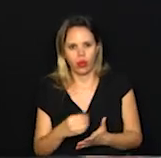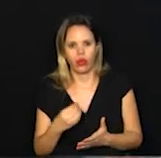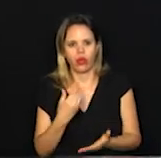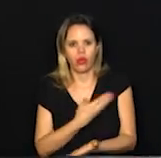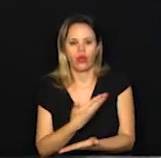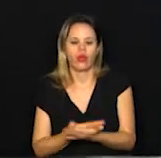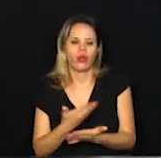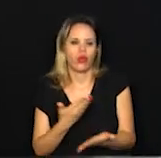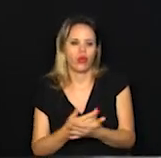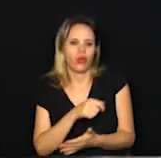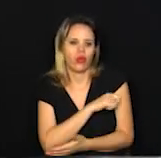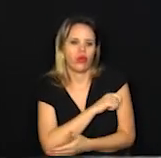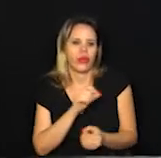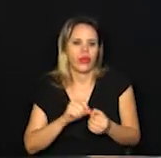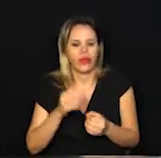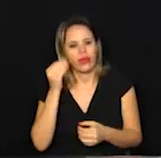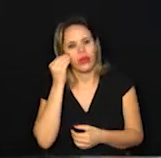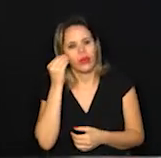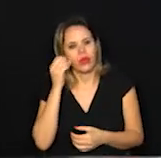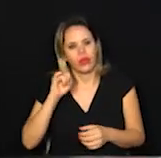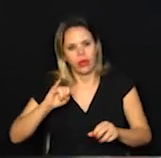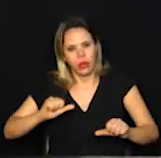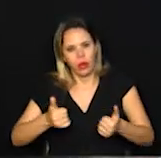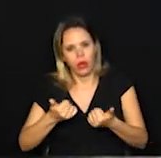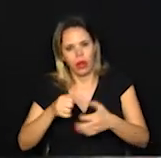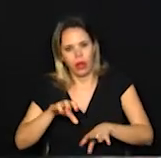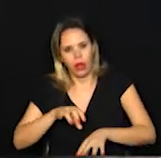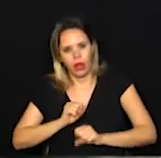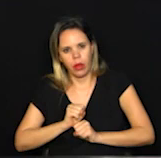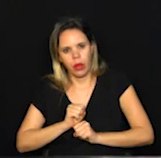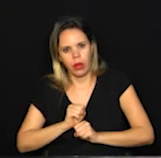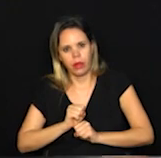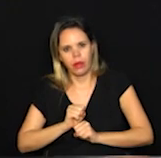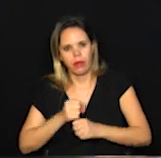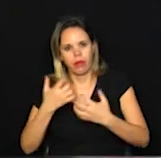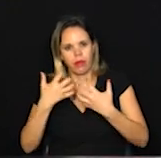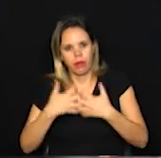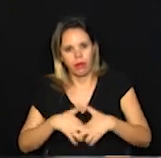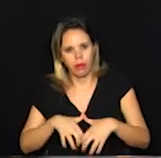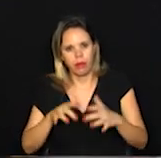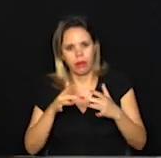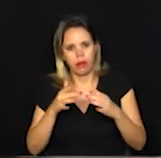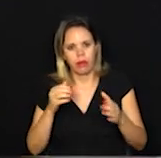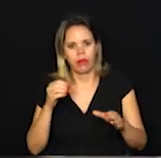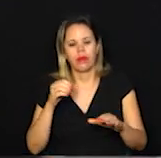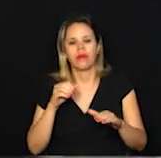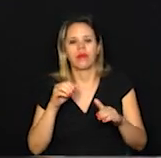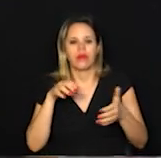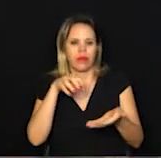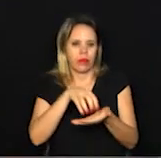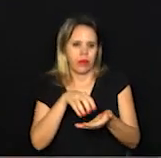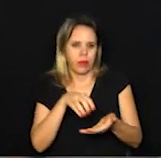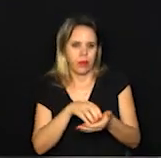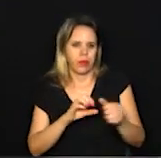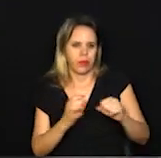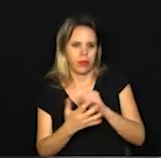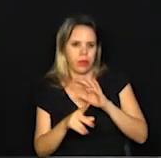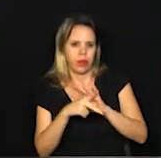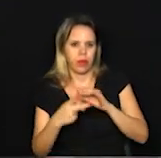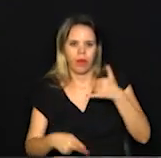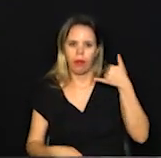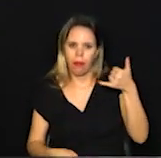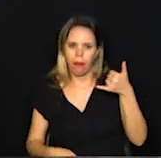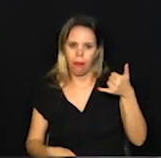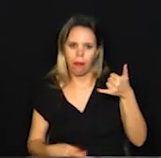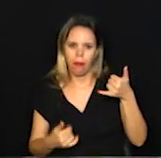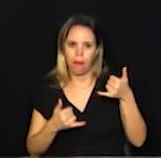estudam. Quando ele faz o teste, se ele positivou, automaticamente essa relação vai para o central de Covid E o telefonema